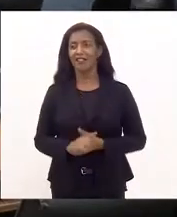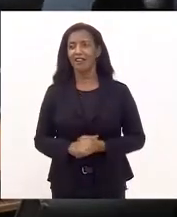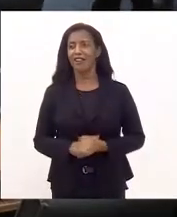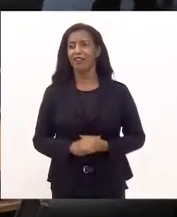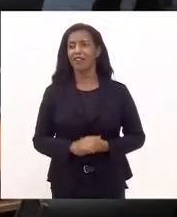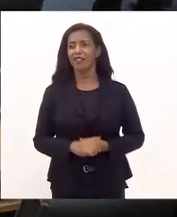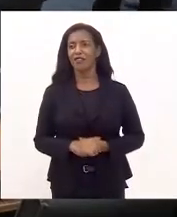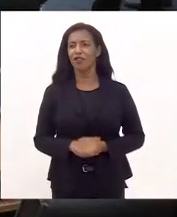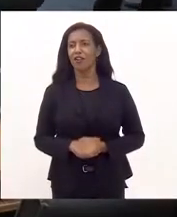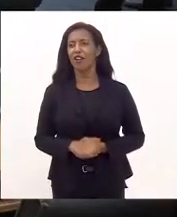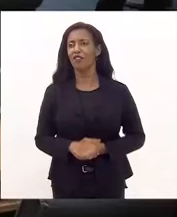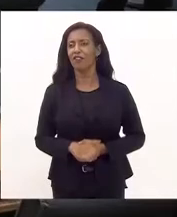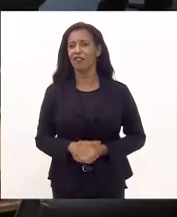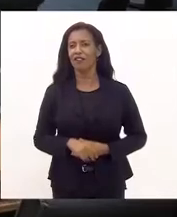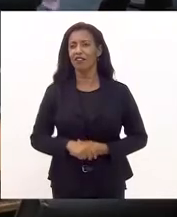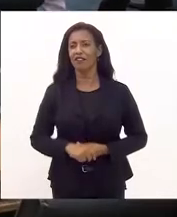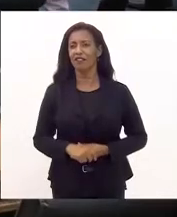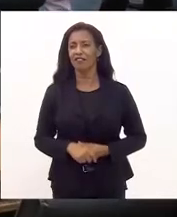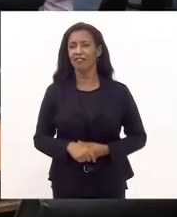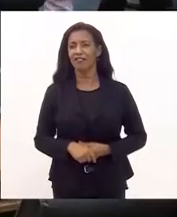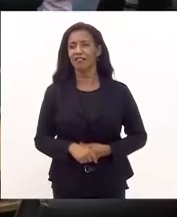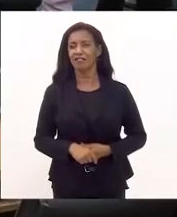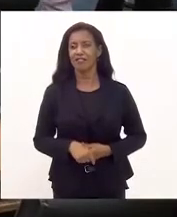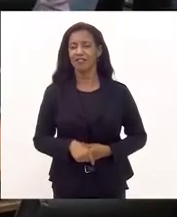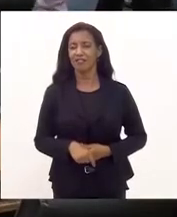no passinho, né, deputada Marta Rocha?